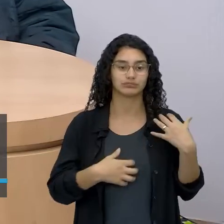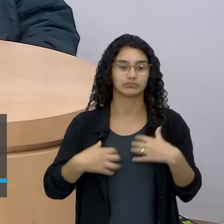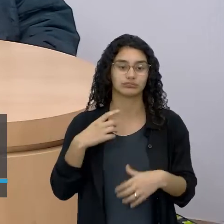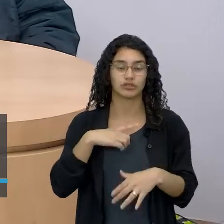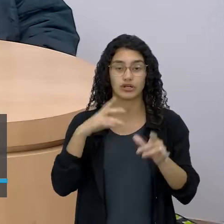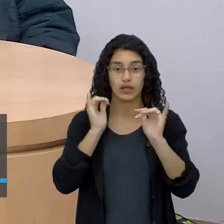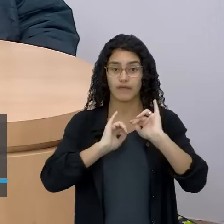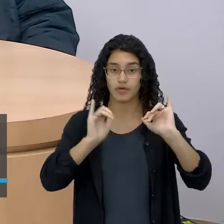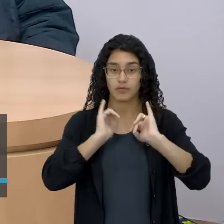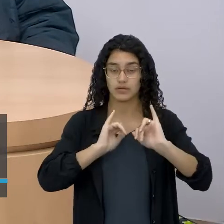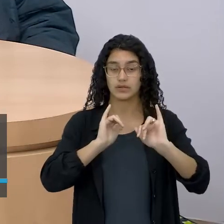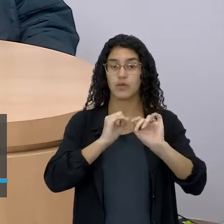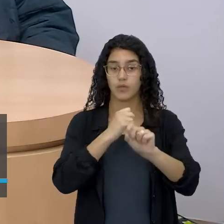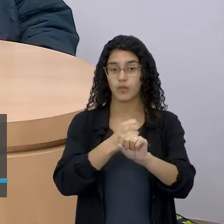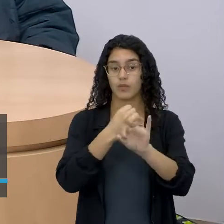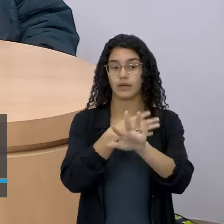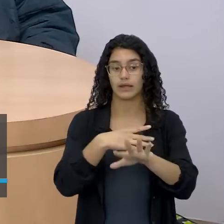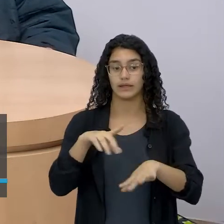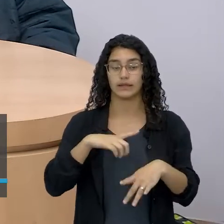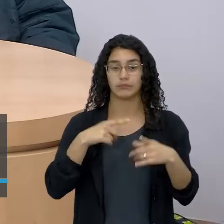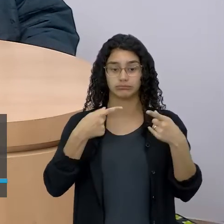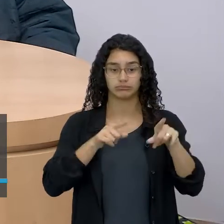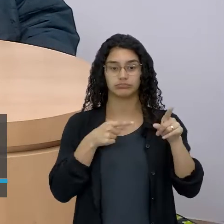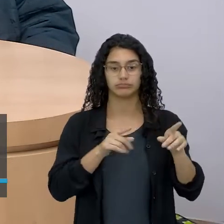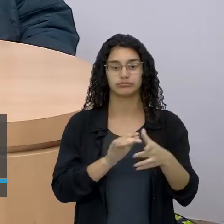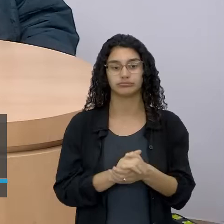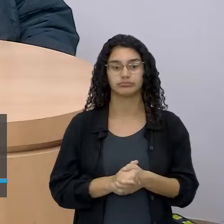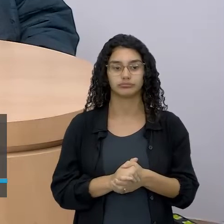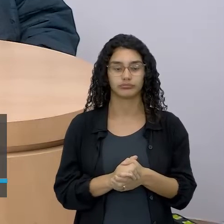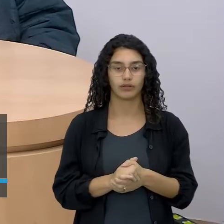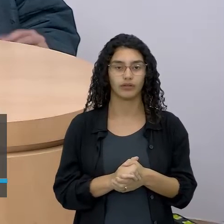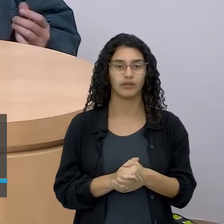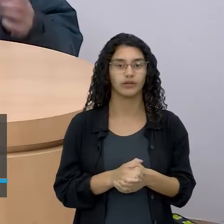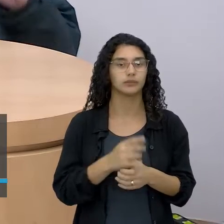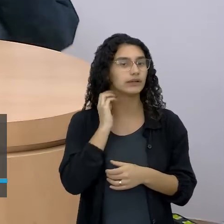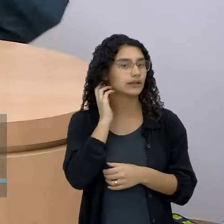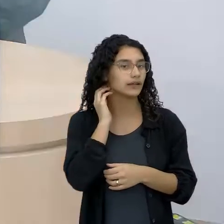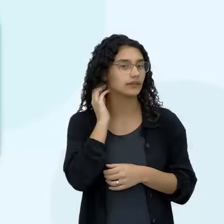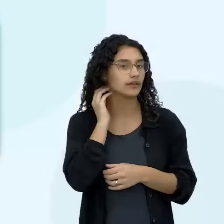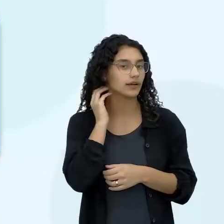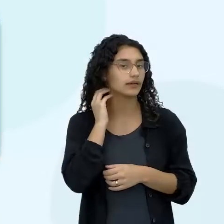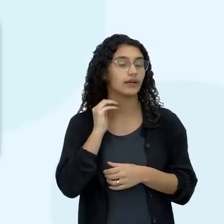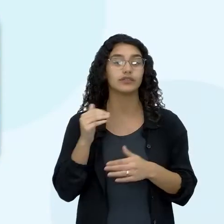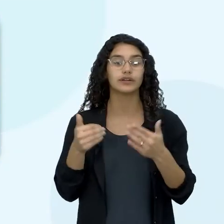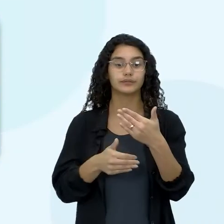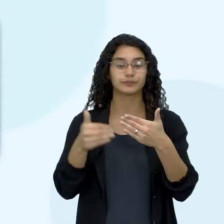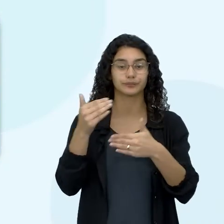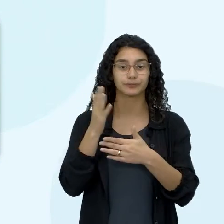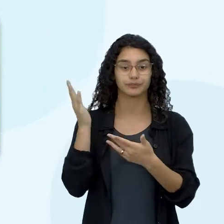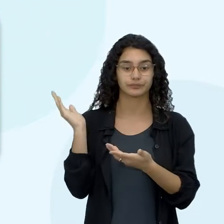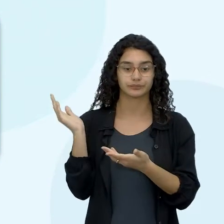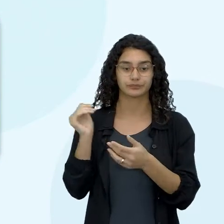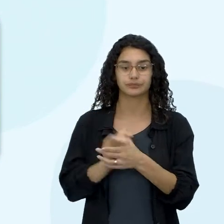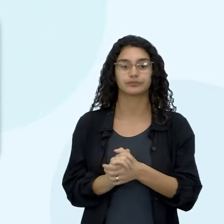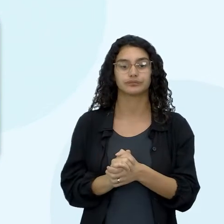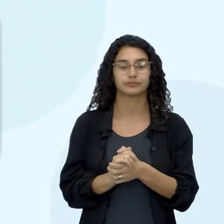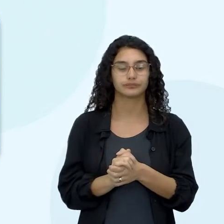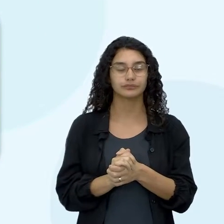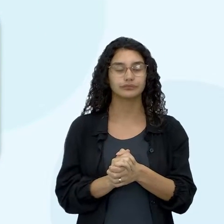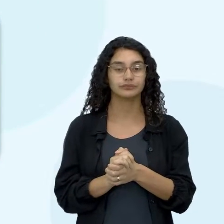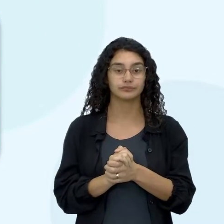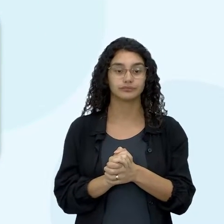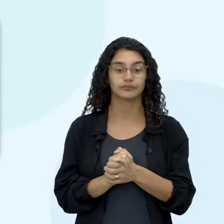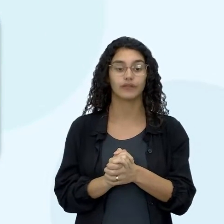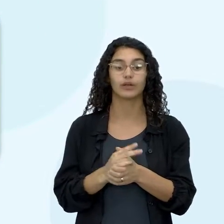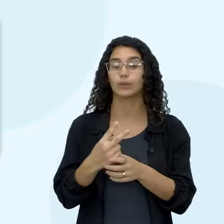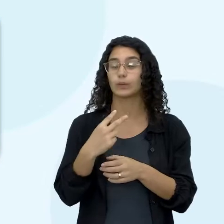que a informação online provoca. Tá? Mas vamos continuar aqui. Olha lá o LED. A gente está vendo o LED aqui. E a